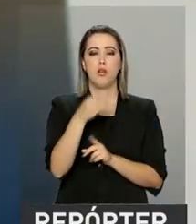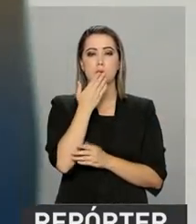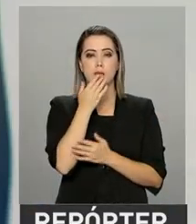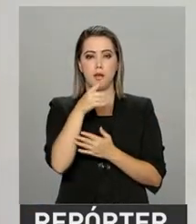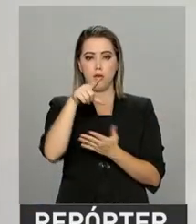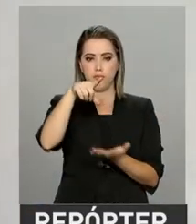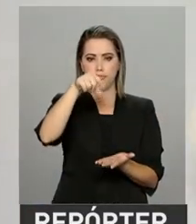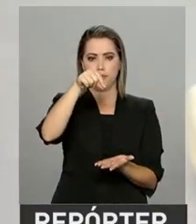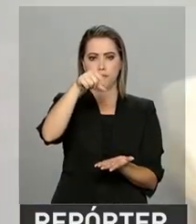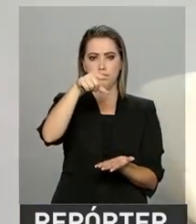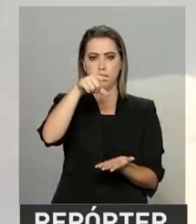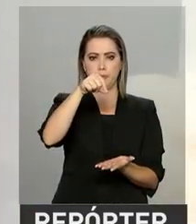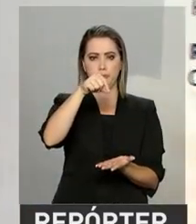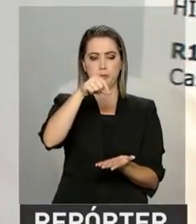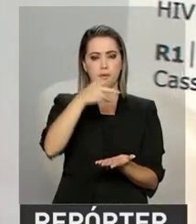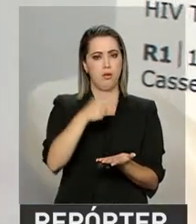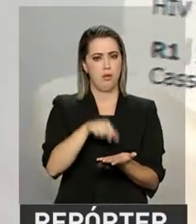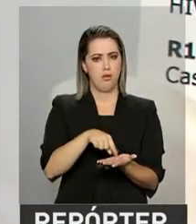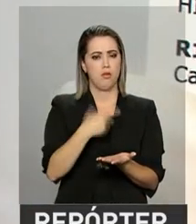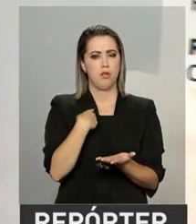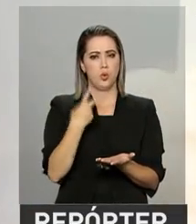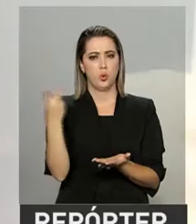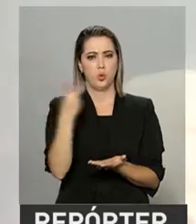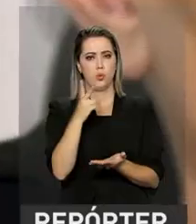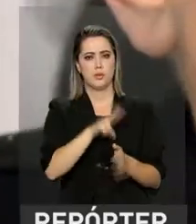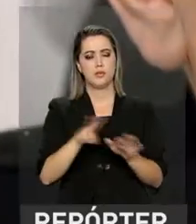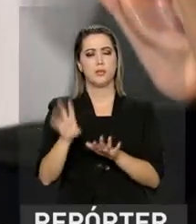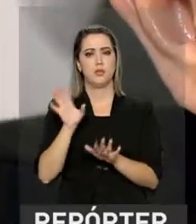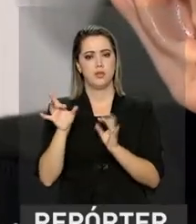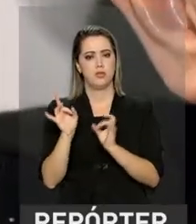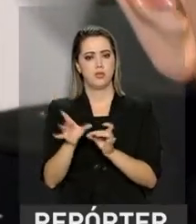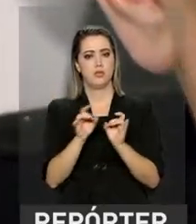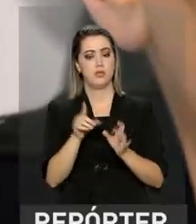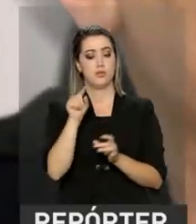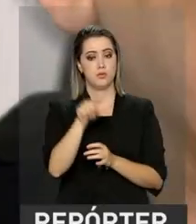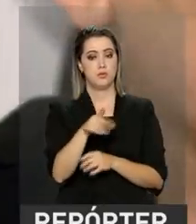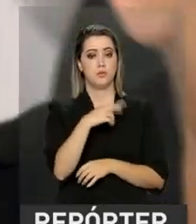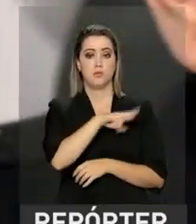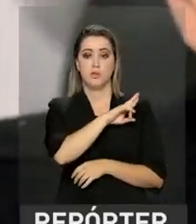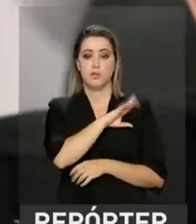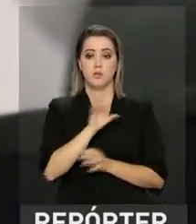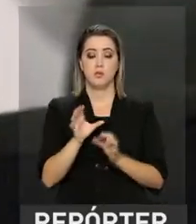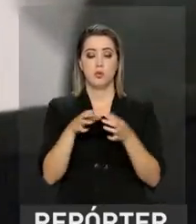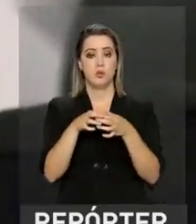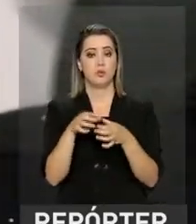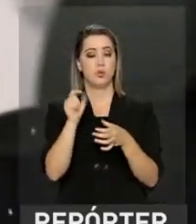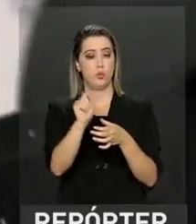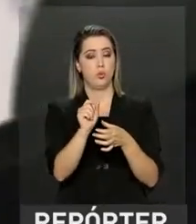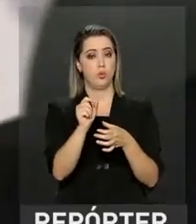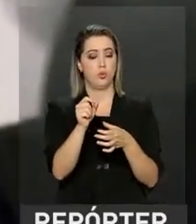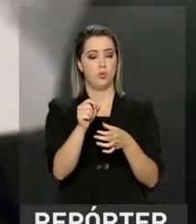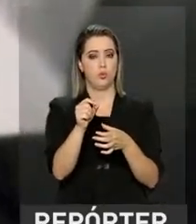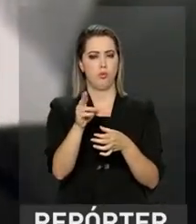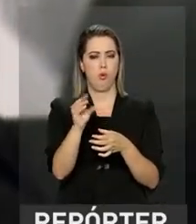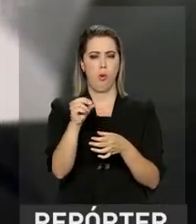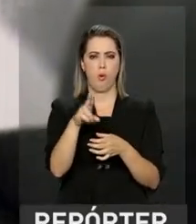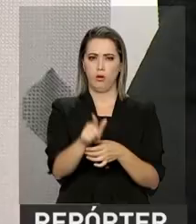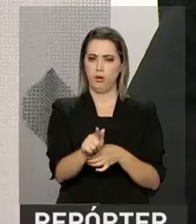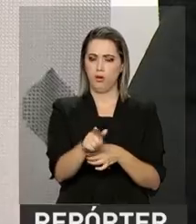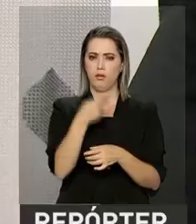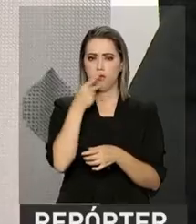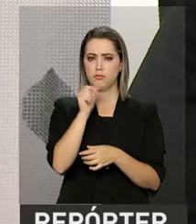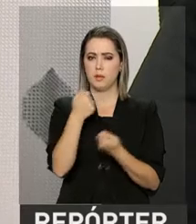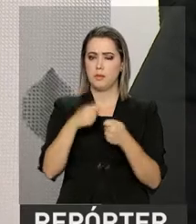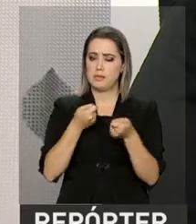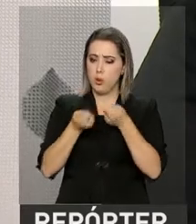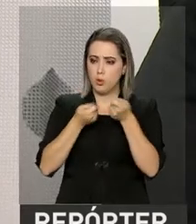sangue e deve chegar ao mercado em duas semanas este representante de uma ong defende que a venda seja controlada com